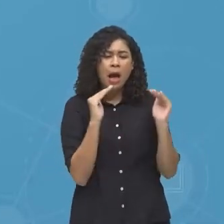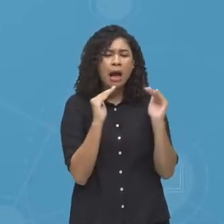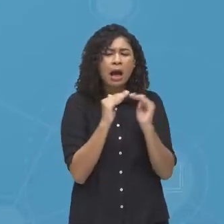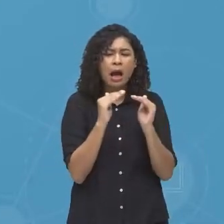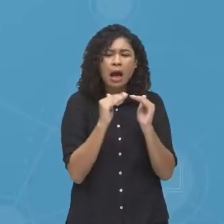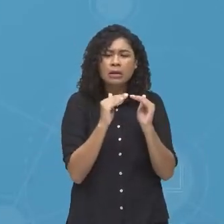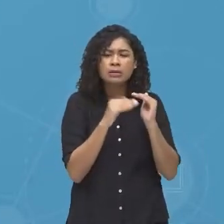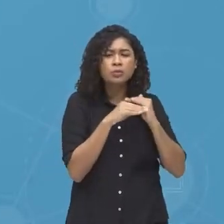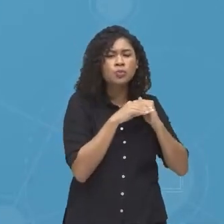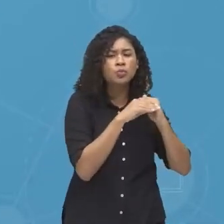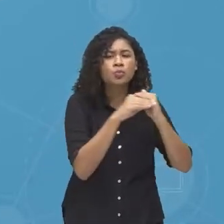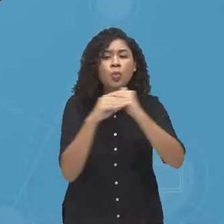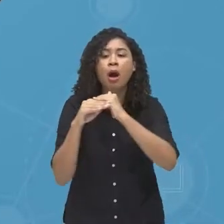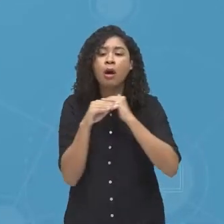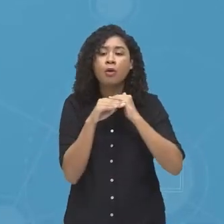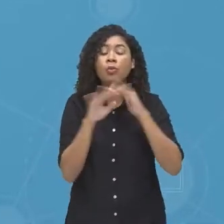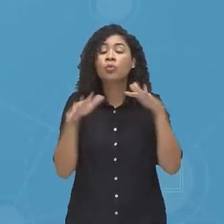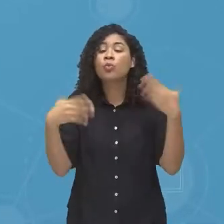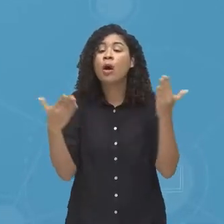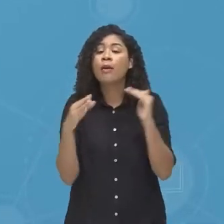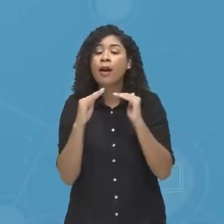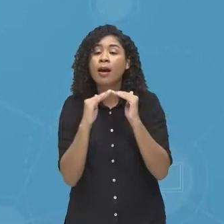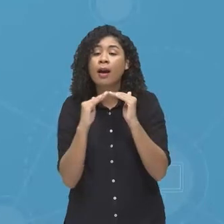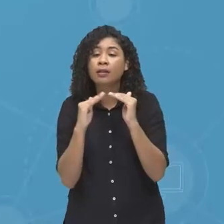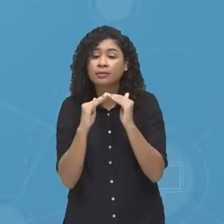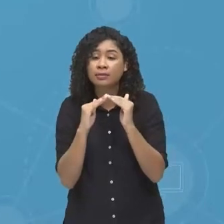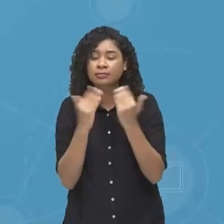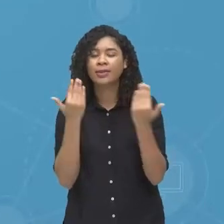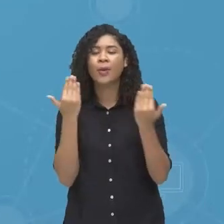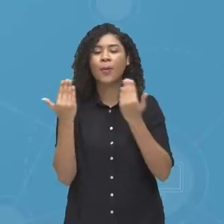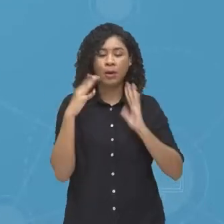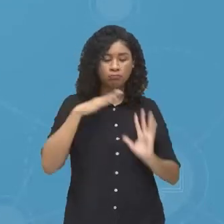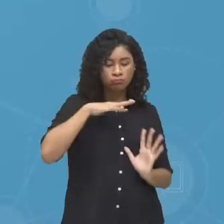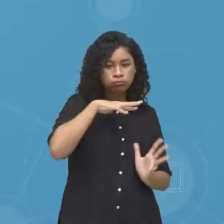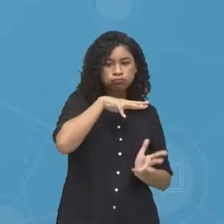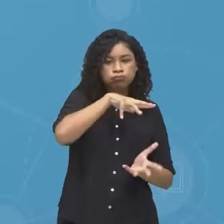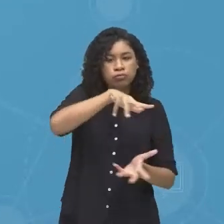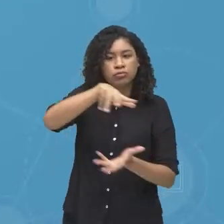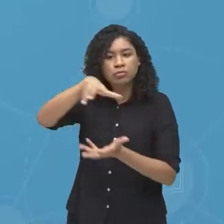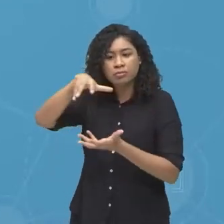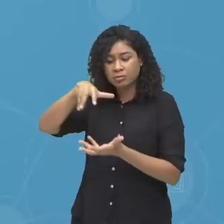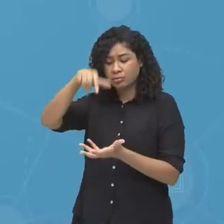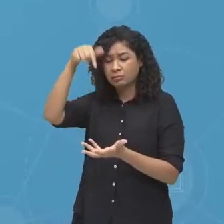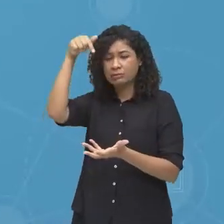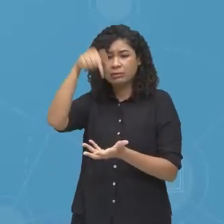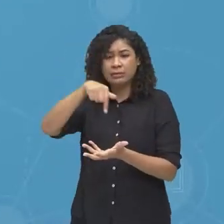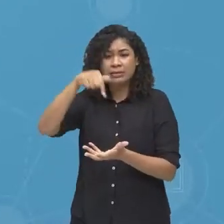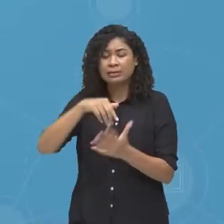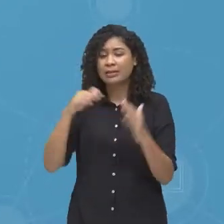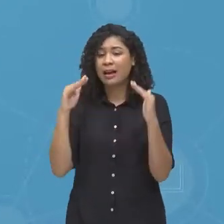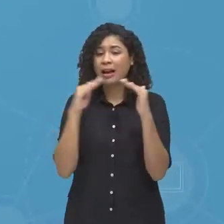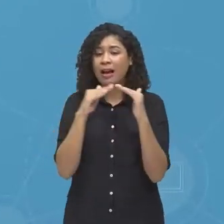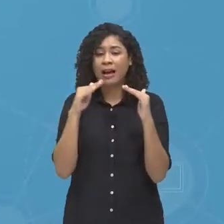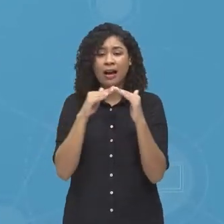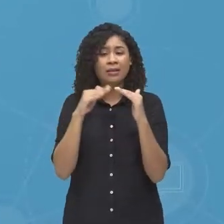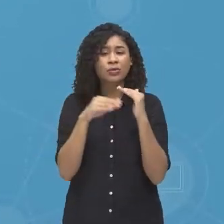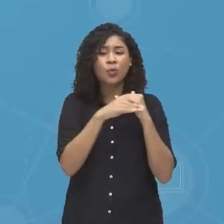tapiri chamado planeta Terra. E esse planeta, nós devemos nos respeitar, nós